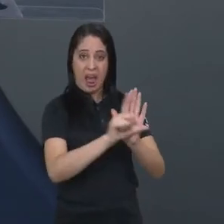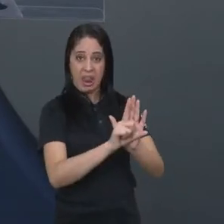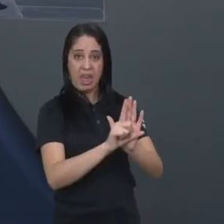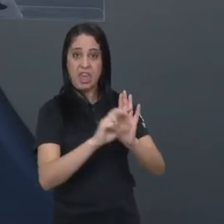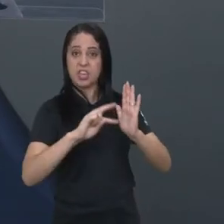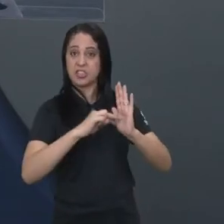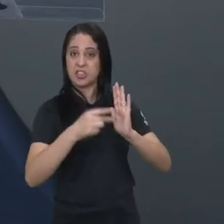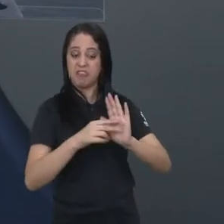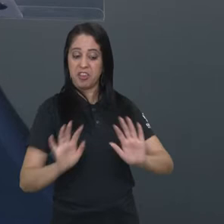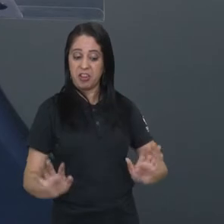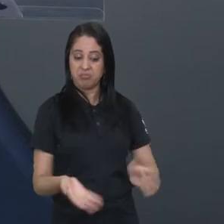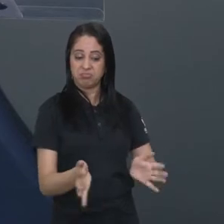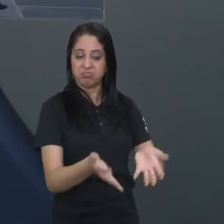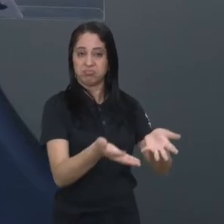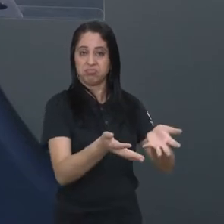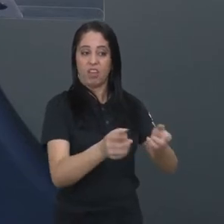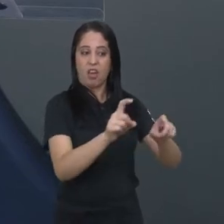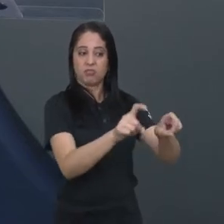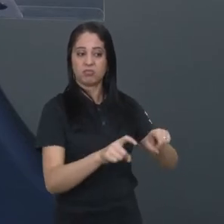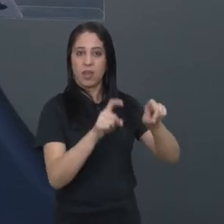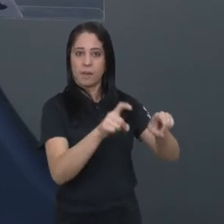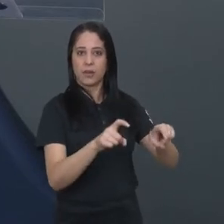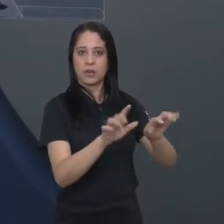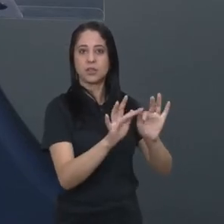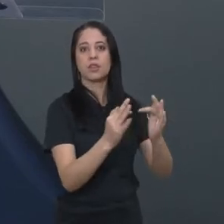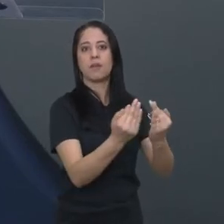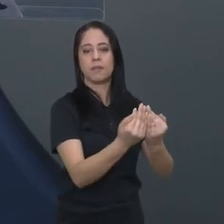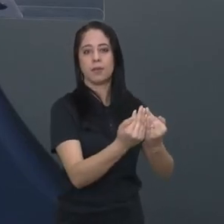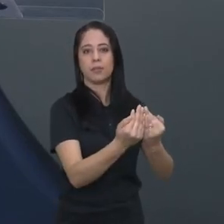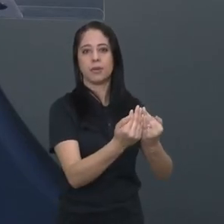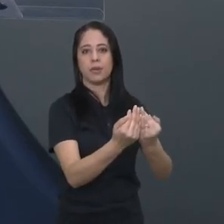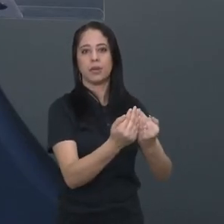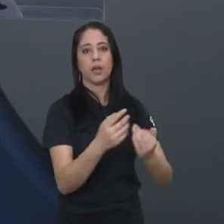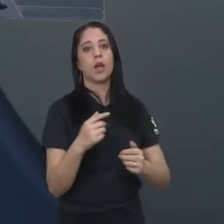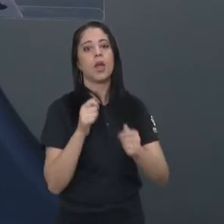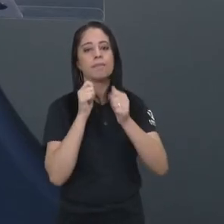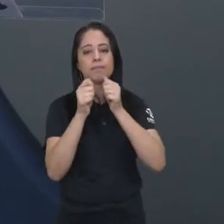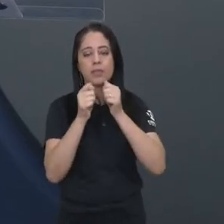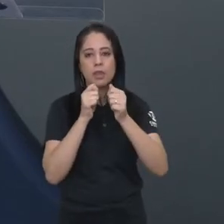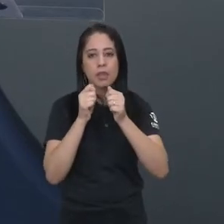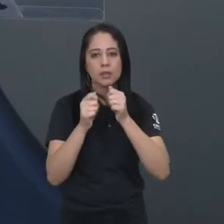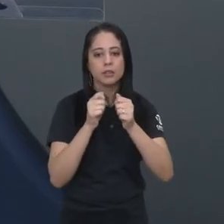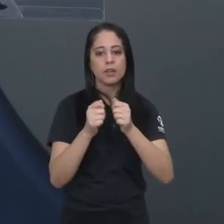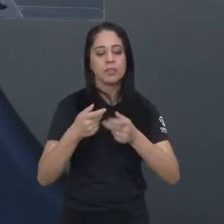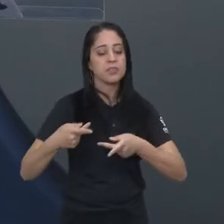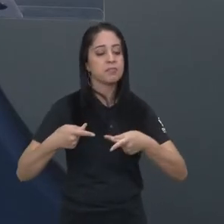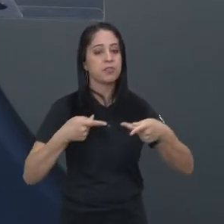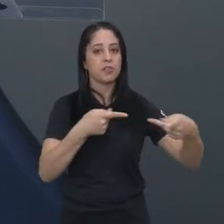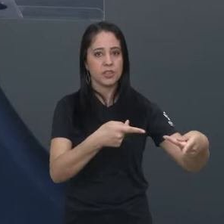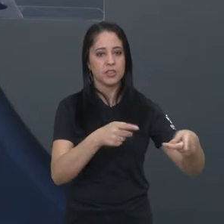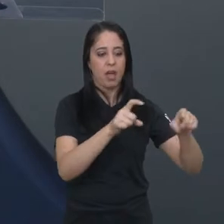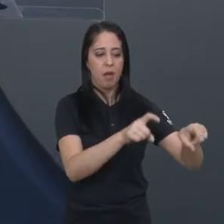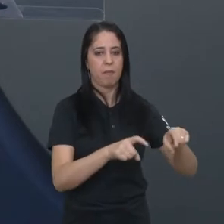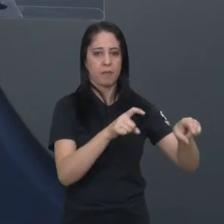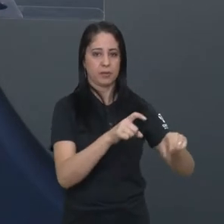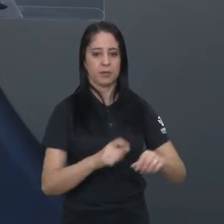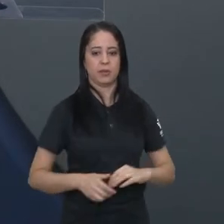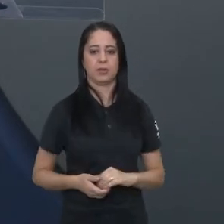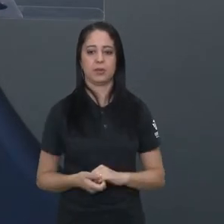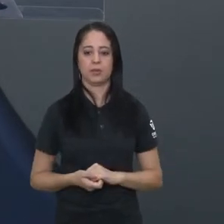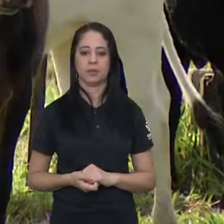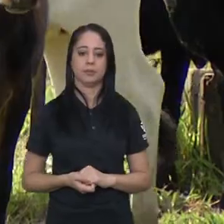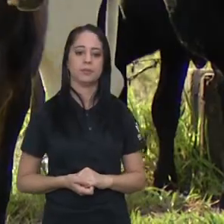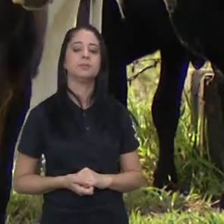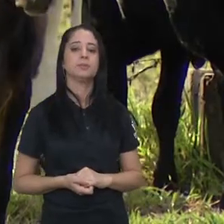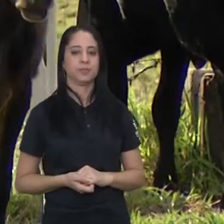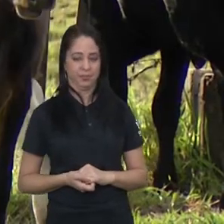alternativa de fomentar o desenvolvimento da Agricultura Familiar e acompanhou nossa equipe de reportagem uma visita um produtor